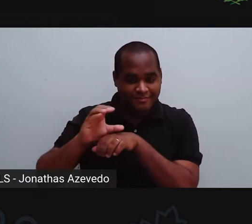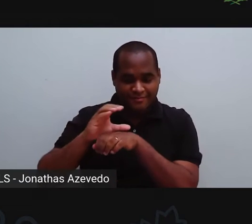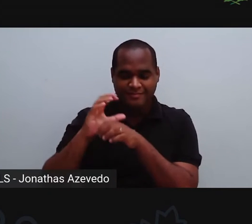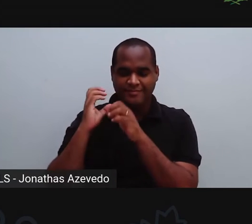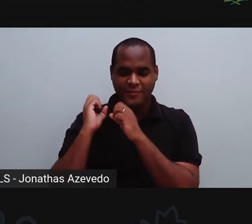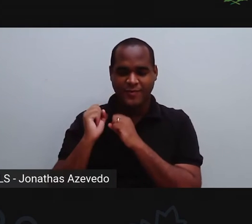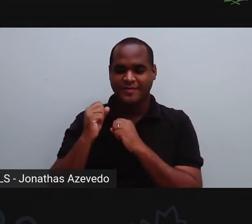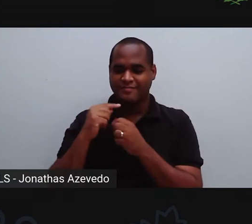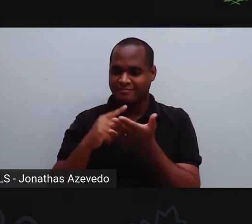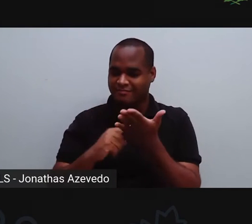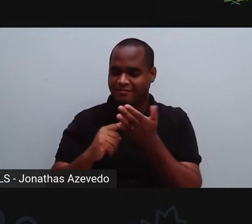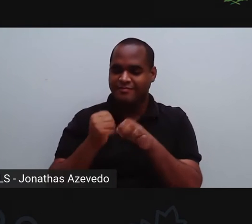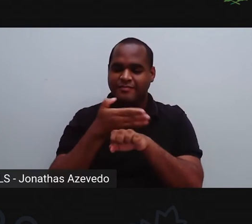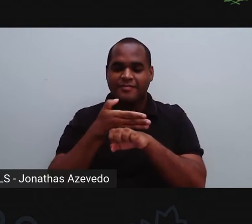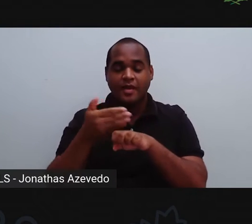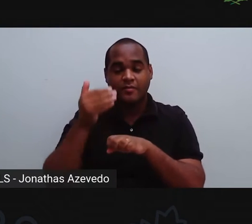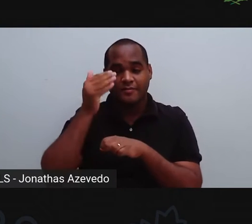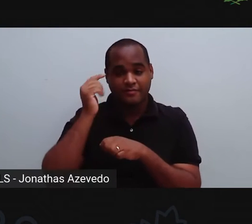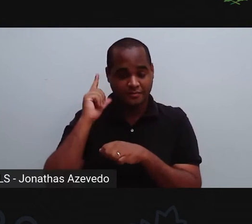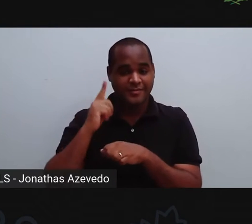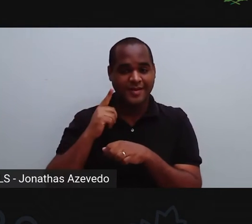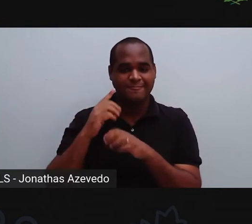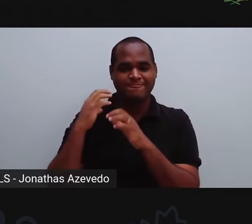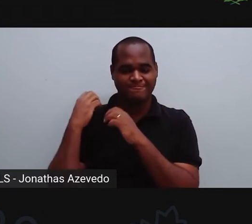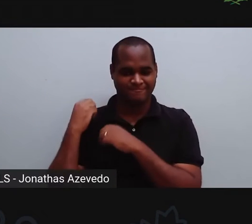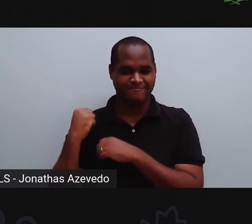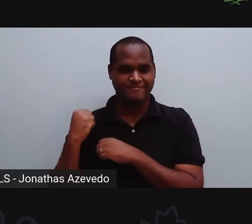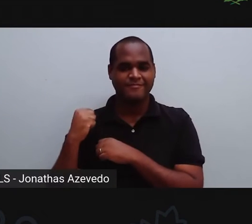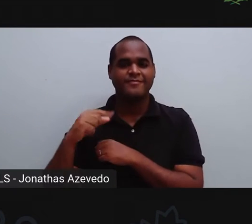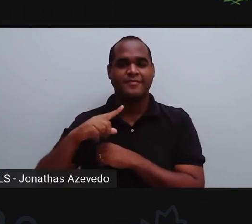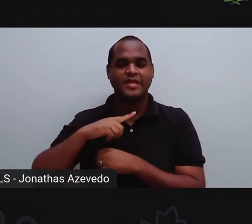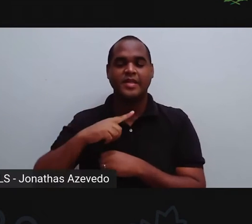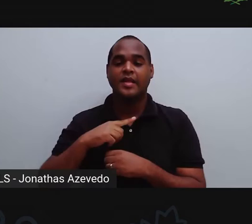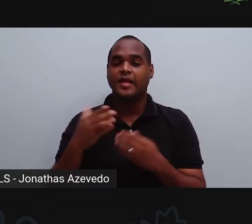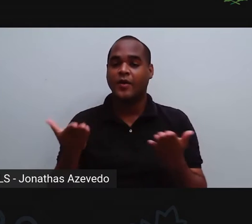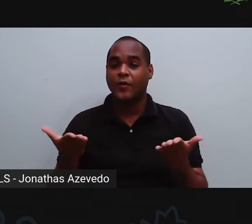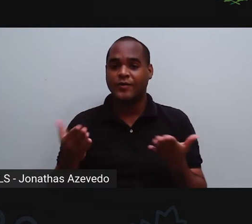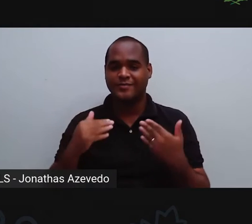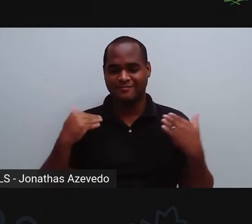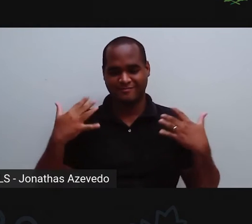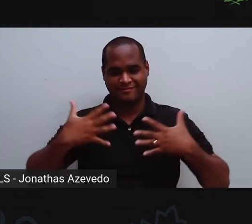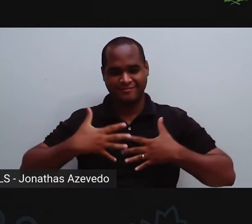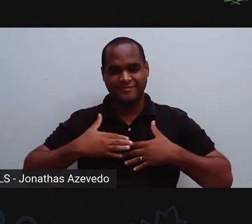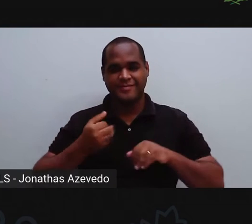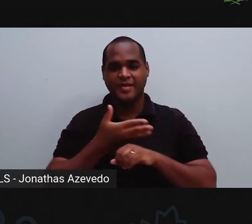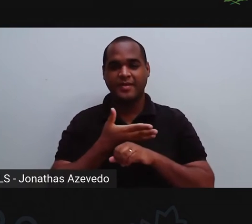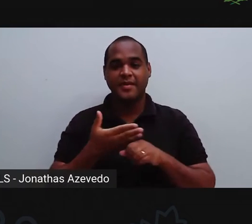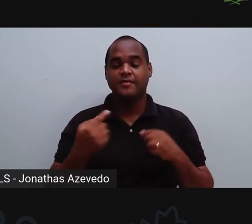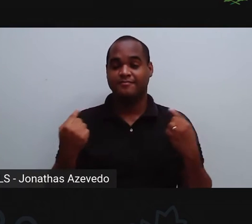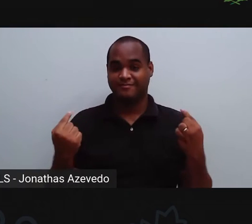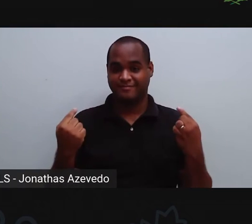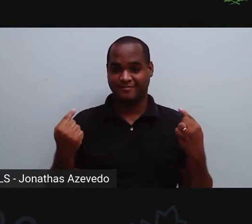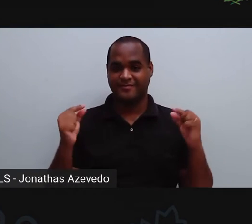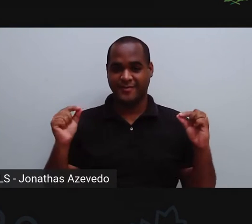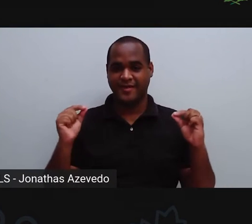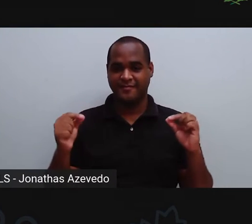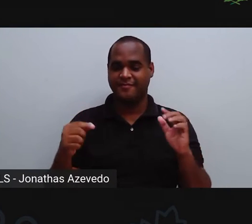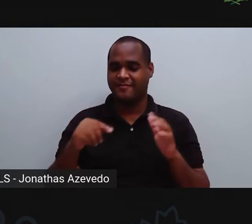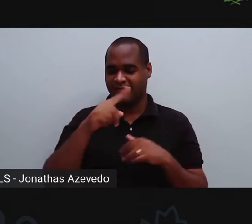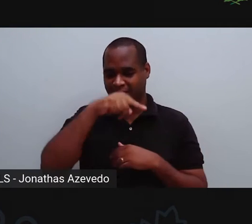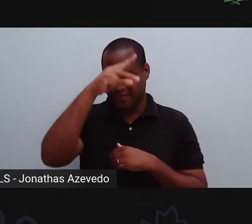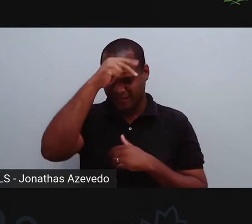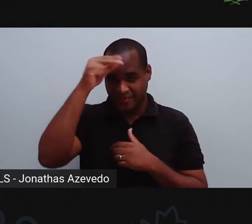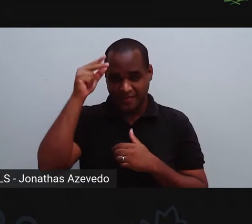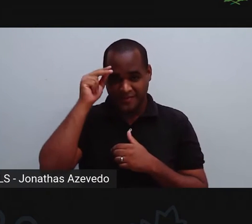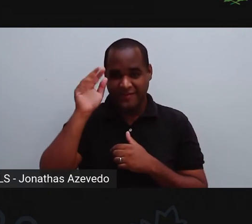do ombro. Eles estão parcialmente presos hoje. Estou vestindo um jaleco branco. Aqui atrás de mim tem a logo da Prefeitura Municipal de